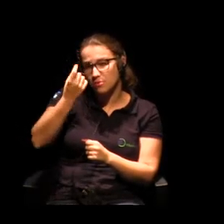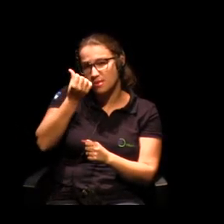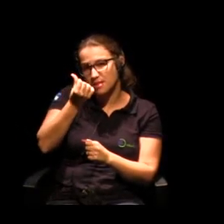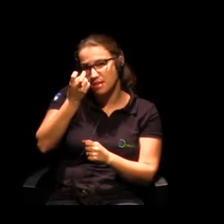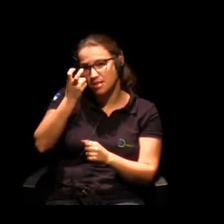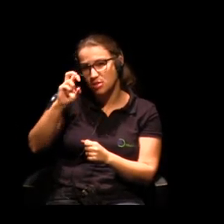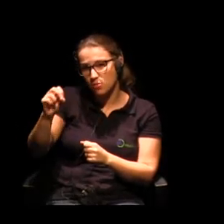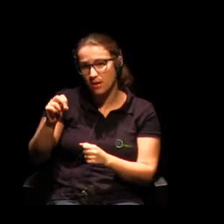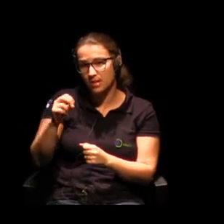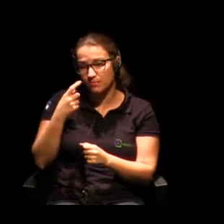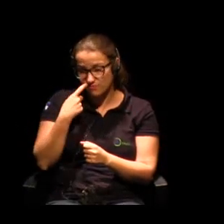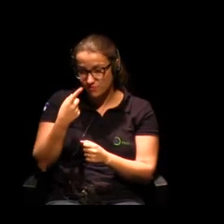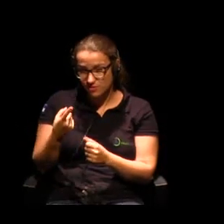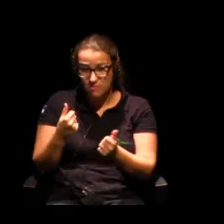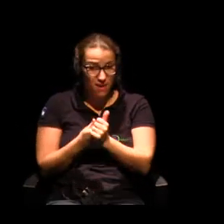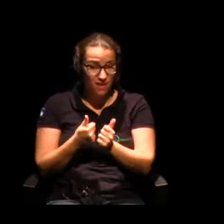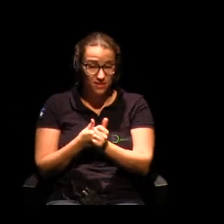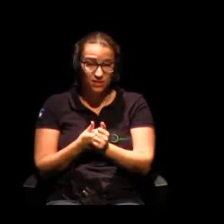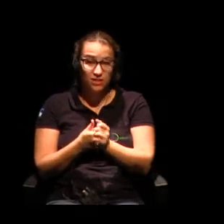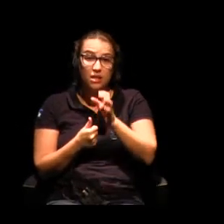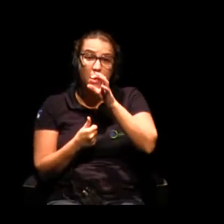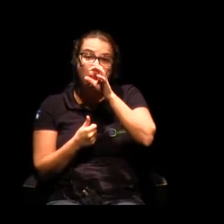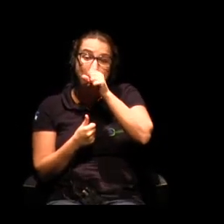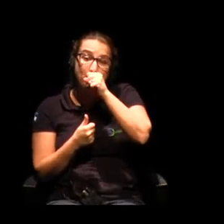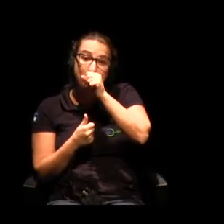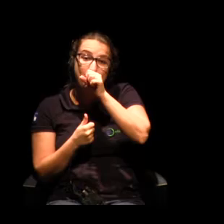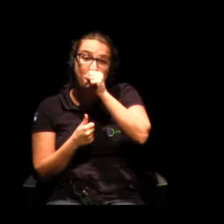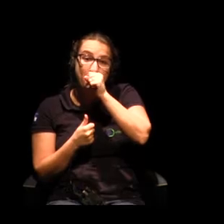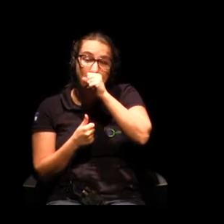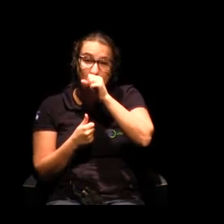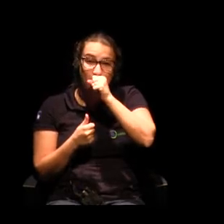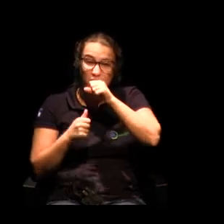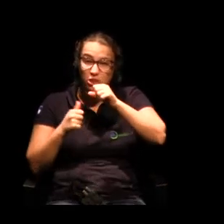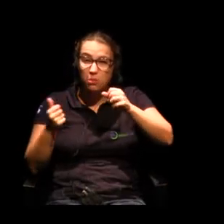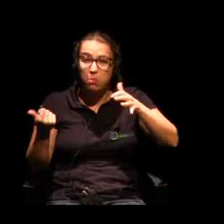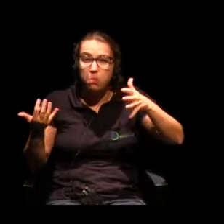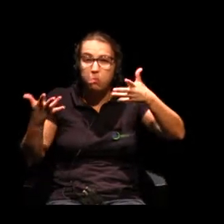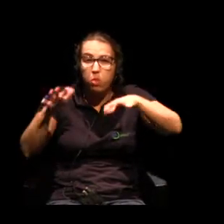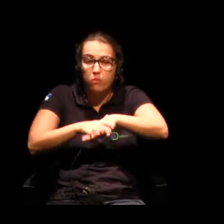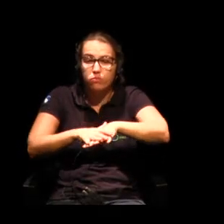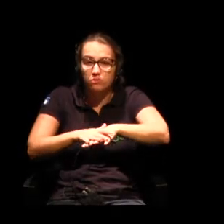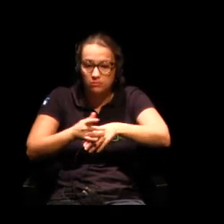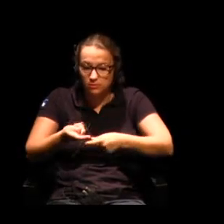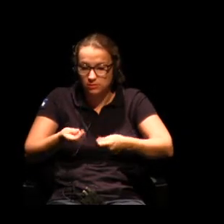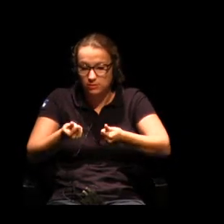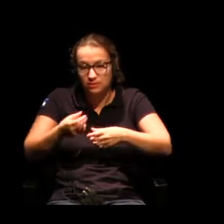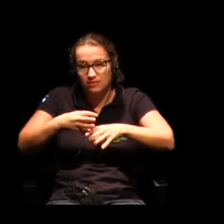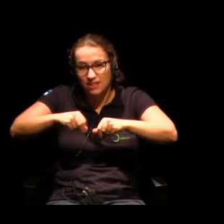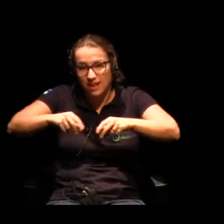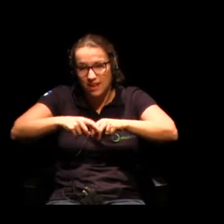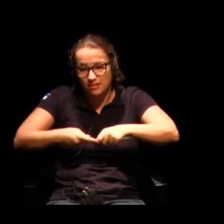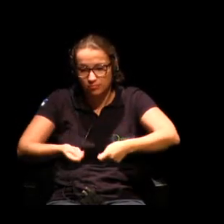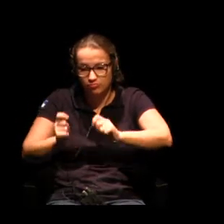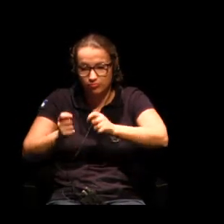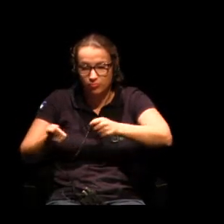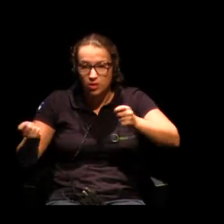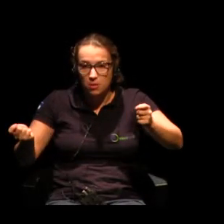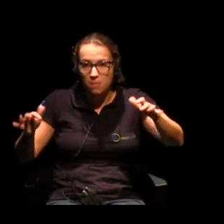de 1650. Então toda essa área laranja foi aterrada. Podemos ver